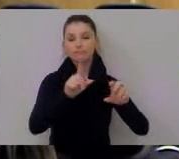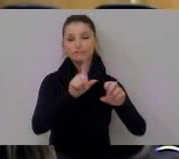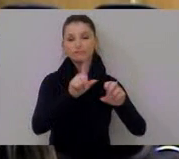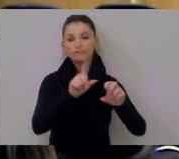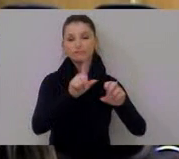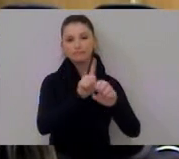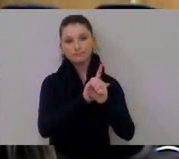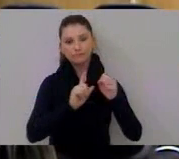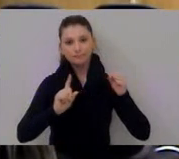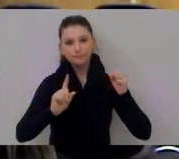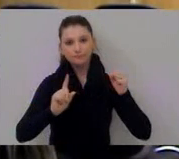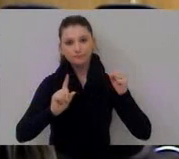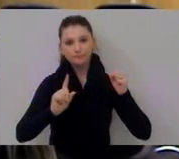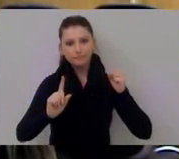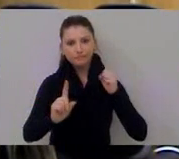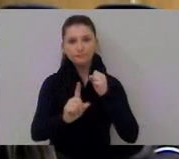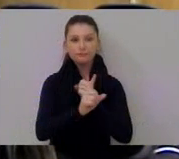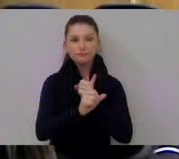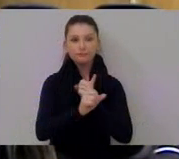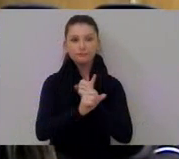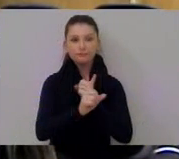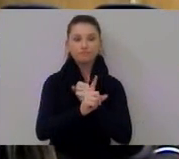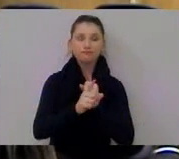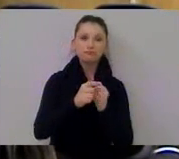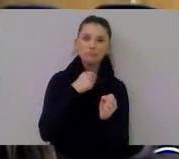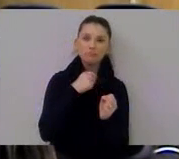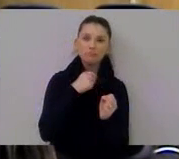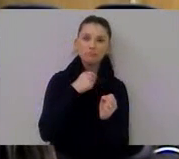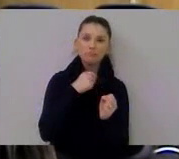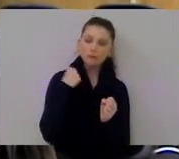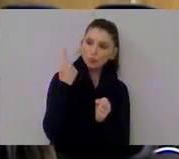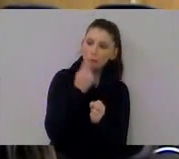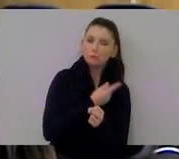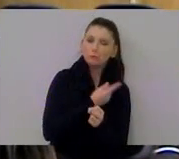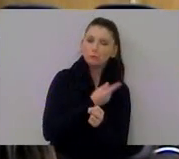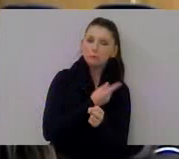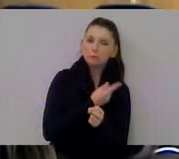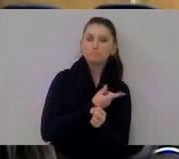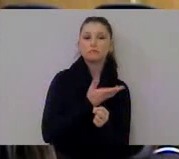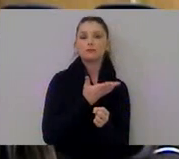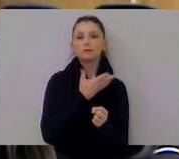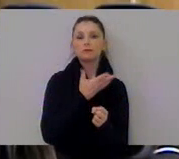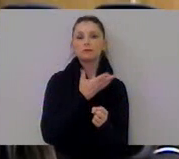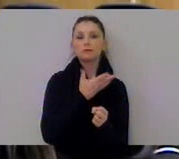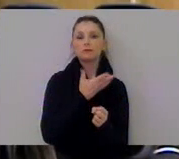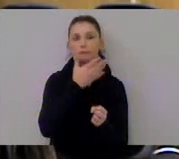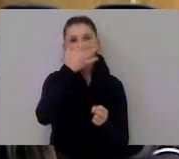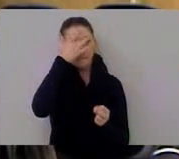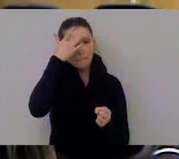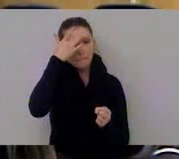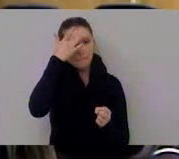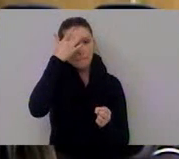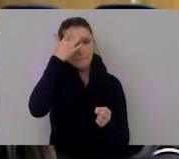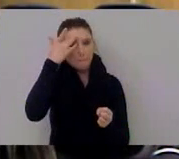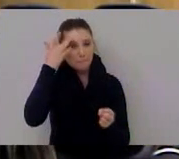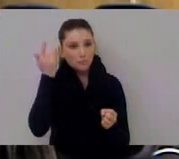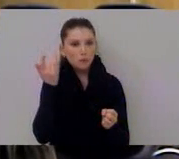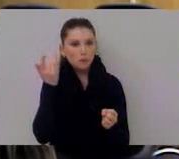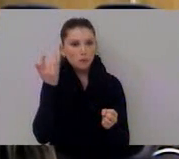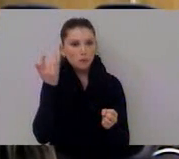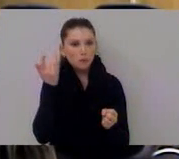representantes e homens públicos devemos ter esse